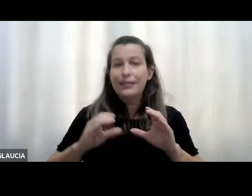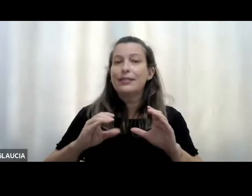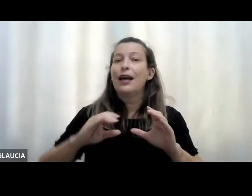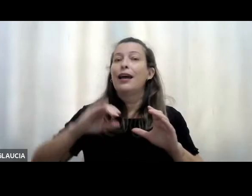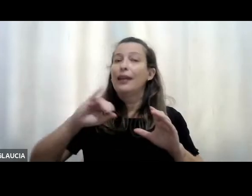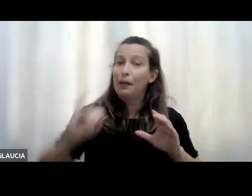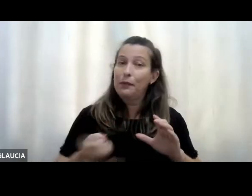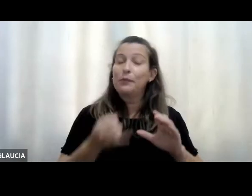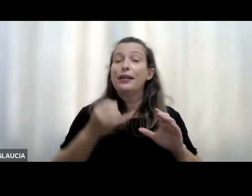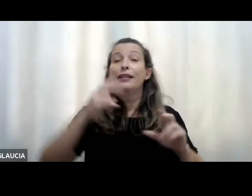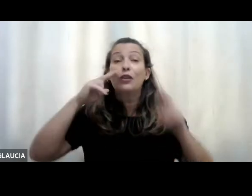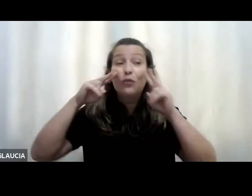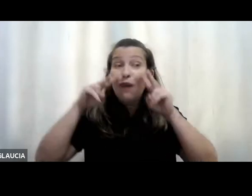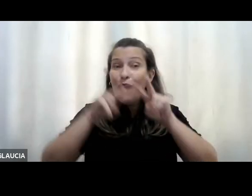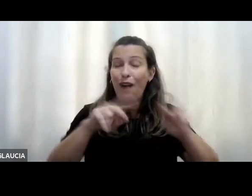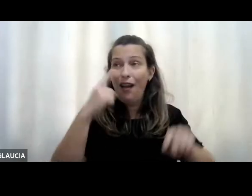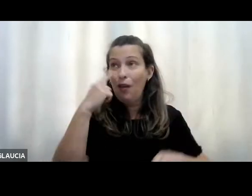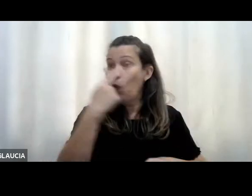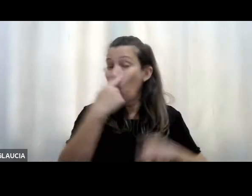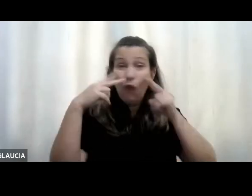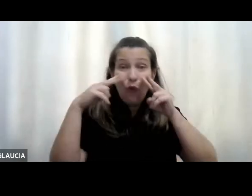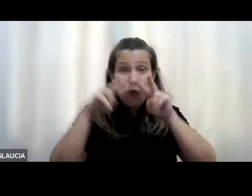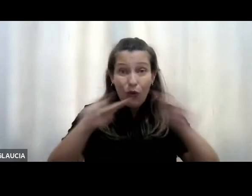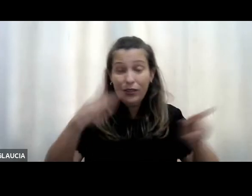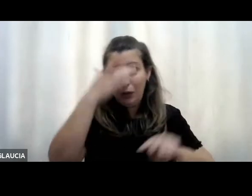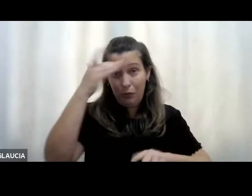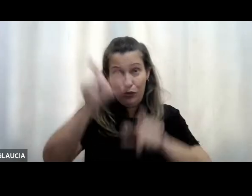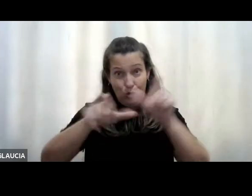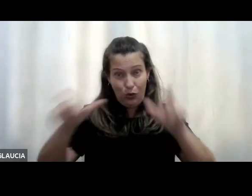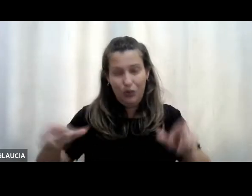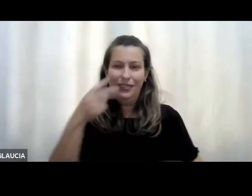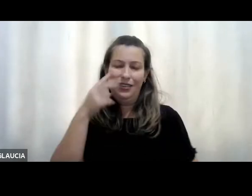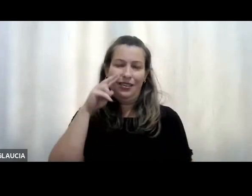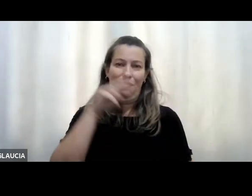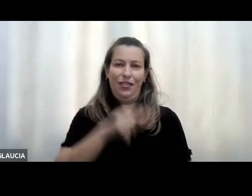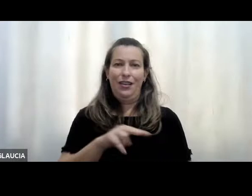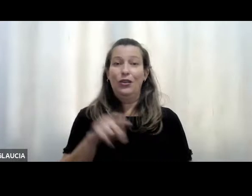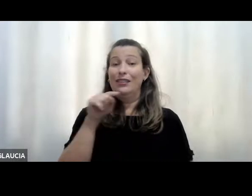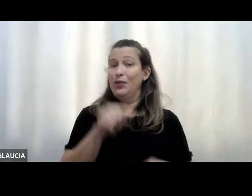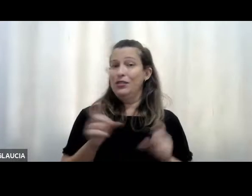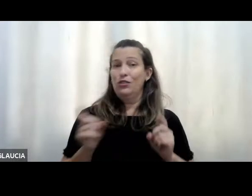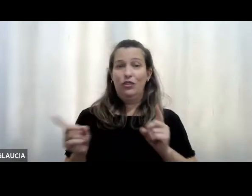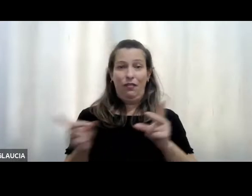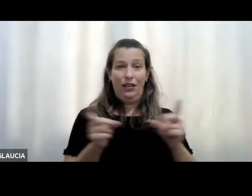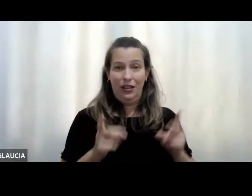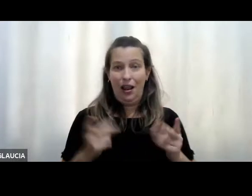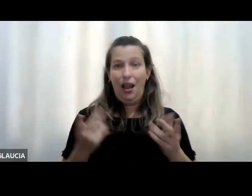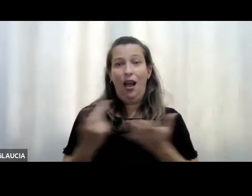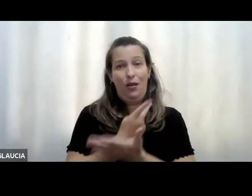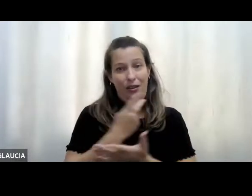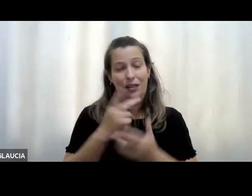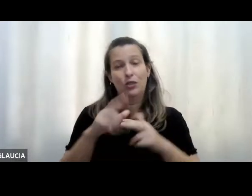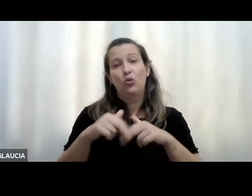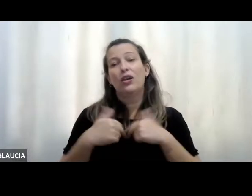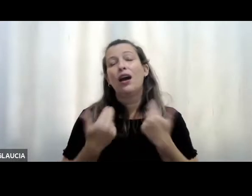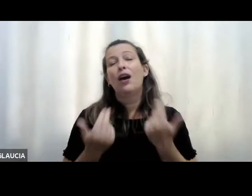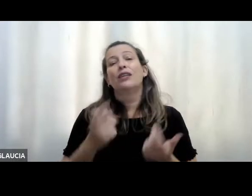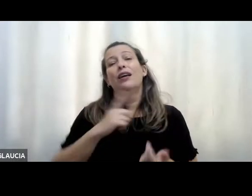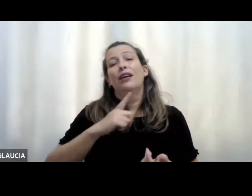que estão vendo. Então, esse tipo de negócio de vender, ele acontece em paralelo com as agências